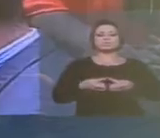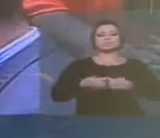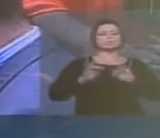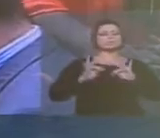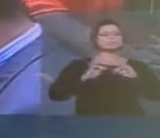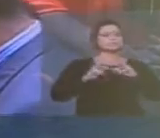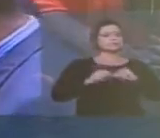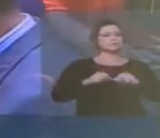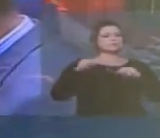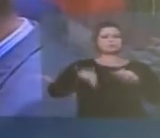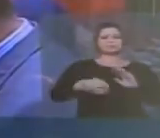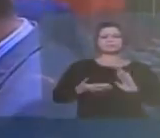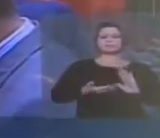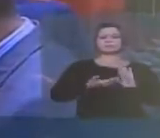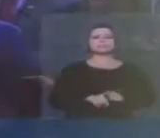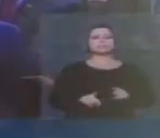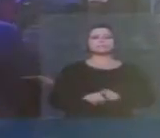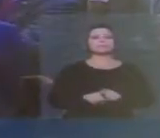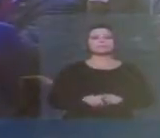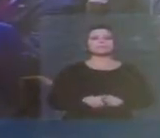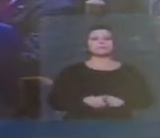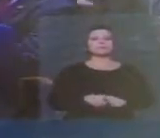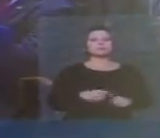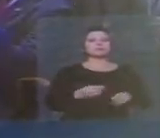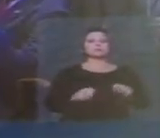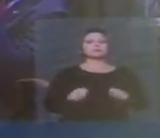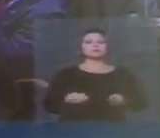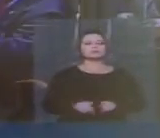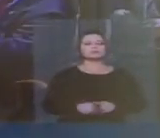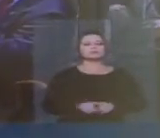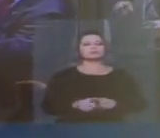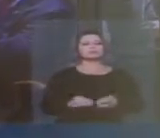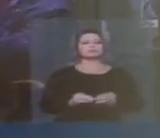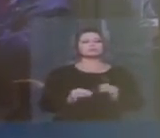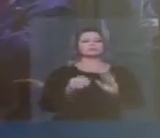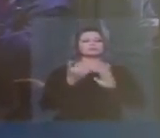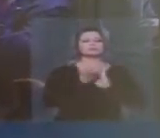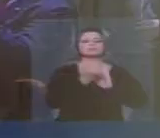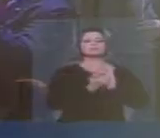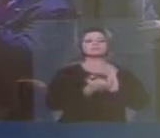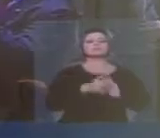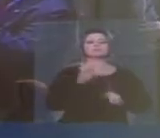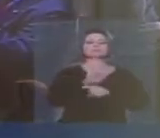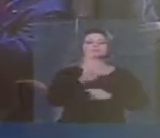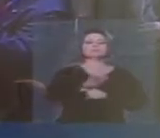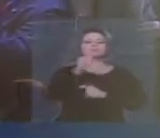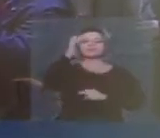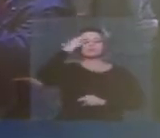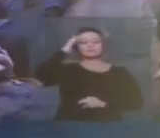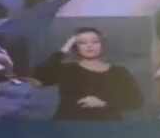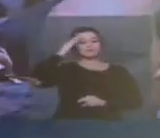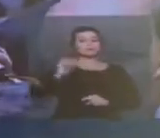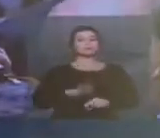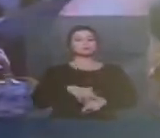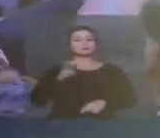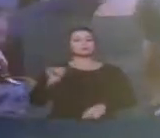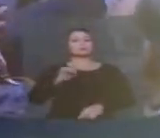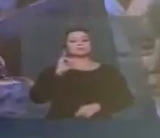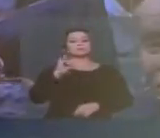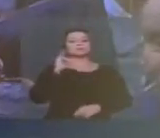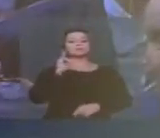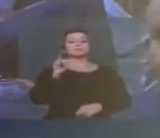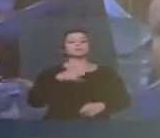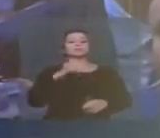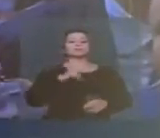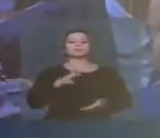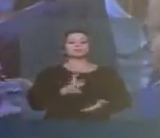Paraná. O Tribunal Regional Federal da 6ª Região terá sede em Curitiba e jurisdição nos estados do Paraná, Santa Catarina